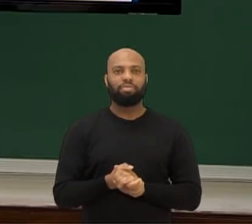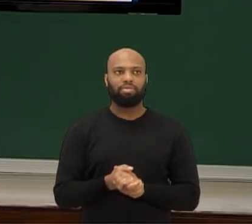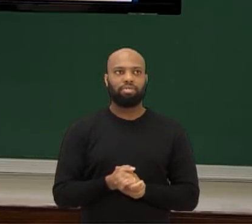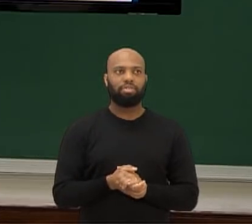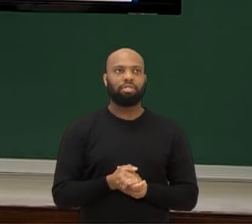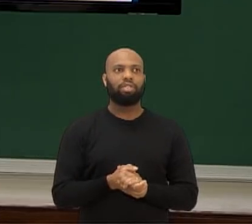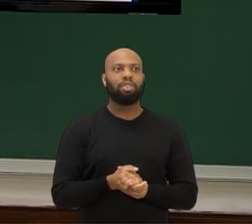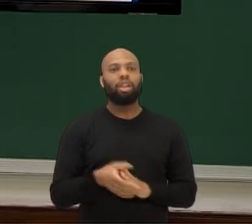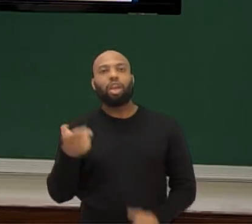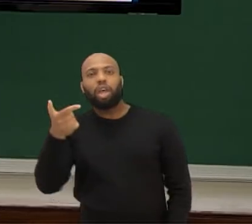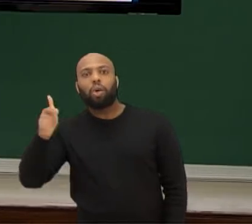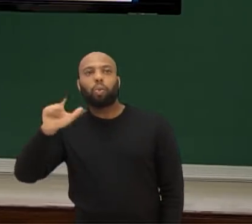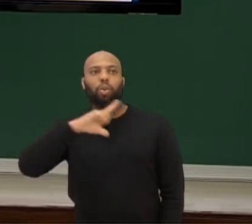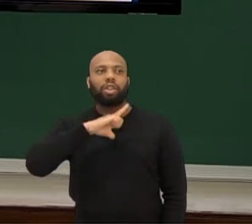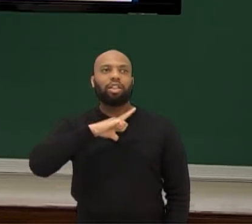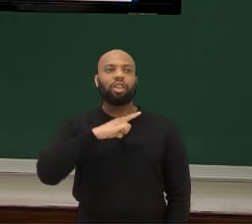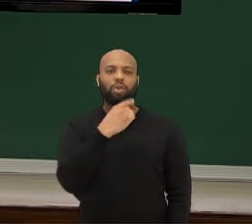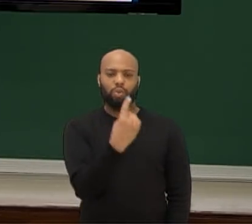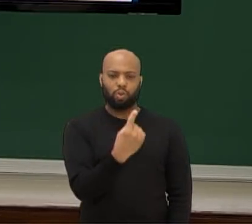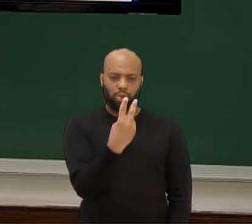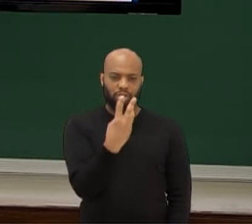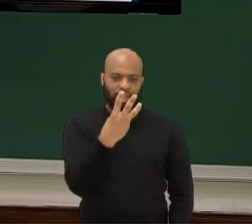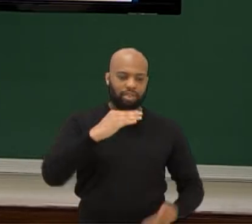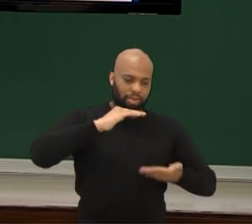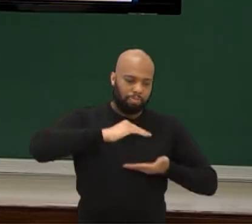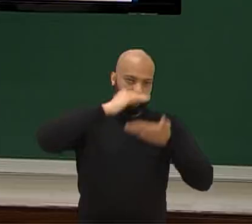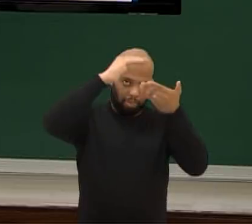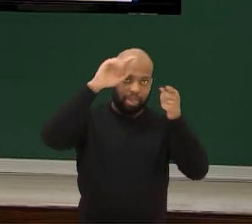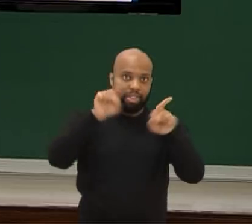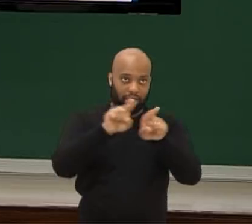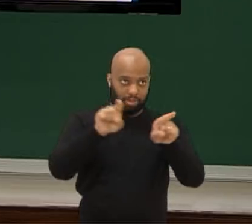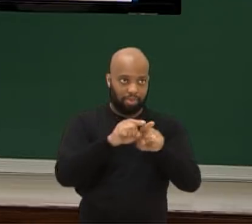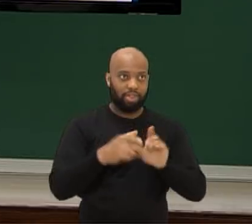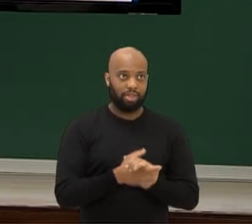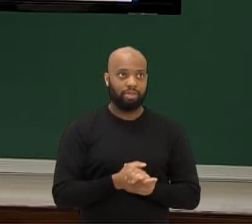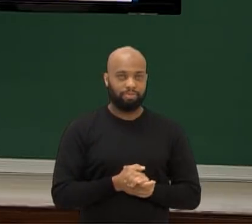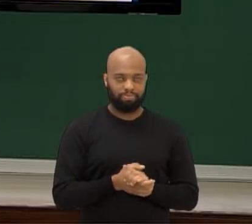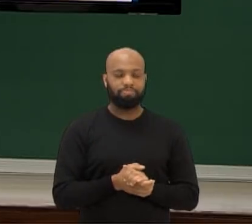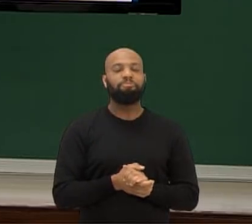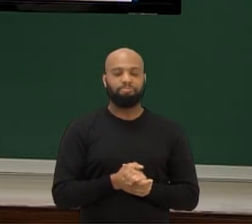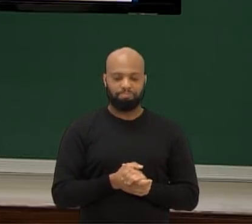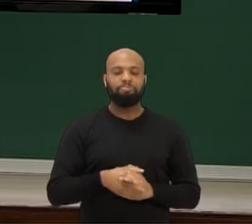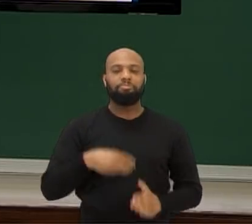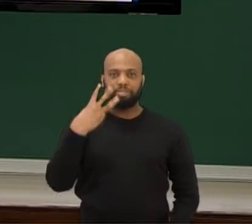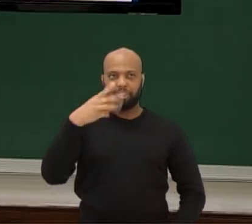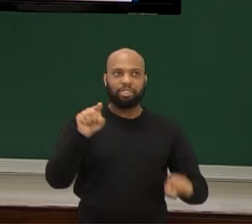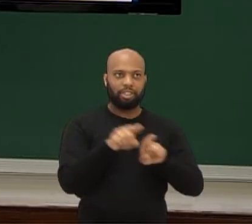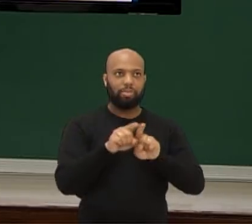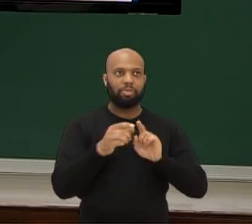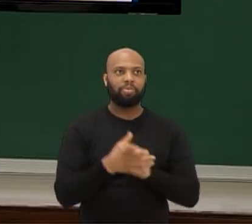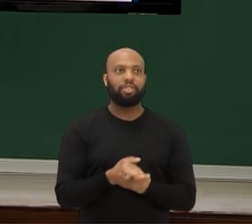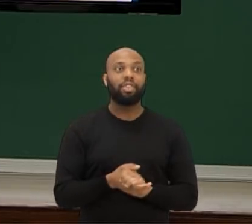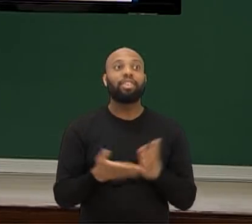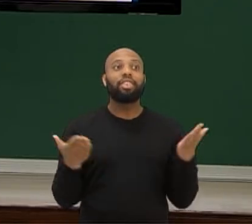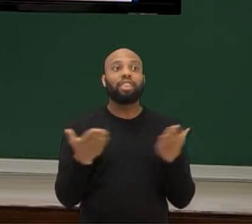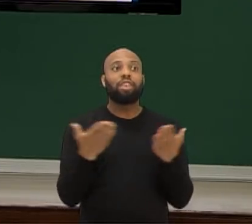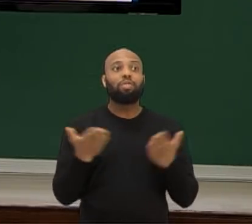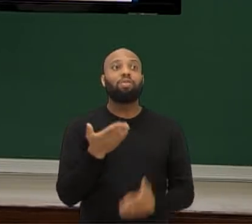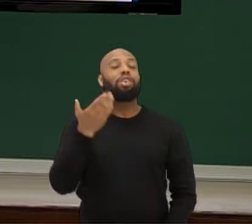3 cubinhos. A outra, 1, 2, 3 cubinhos, 1, 2, 3 cubinhos. Então agora você já